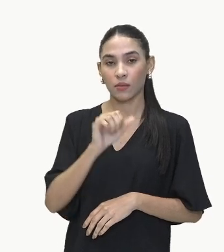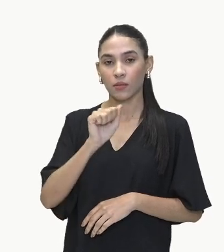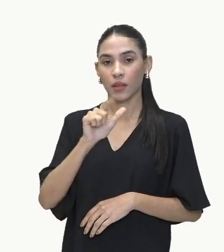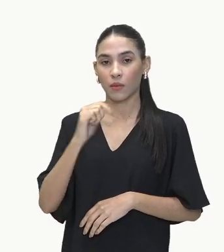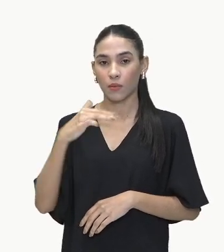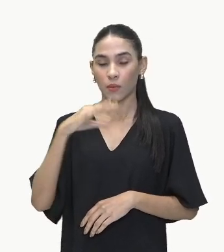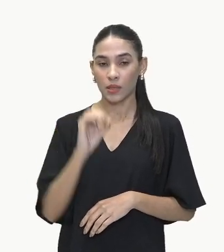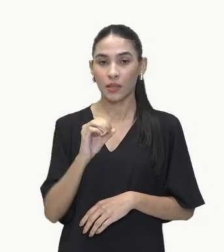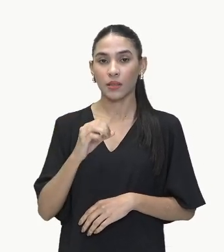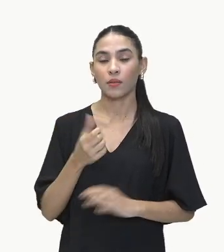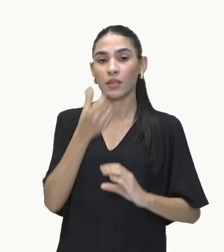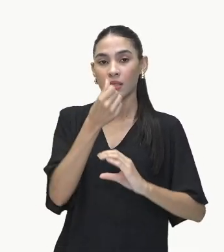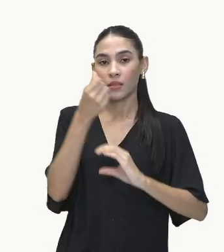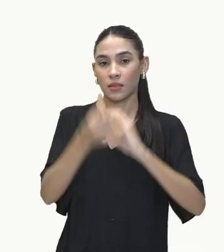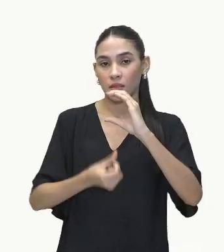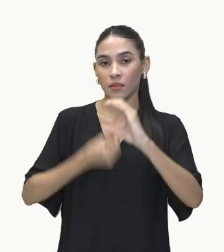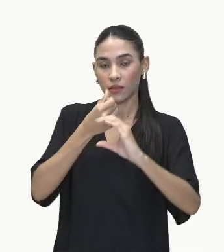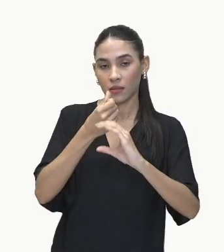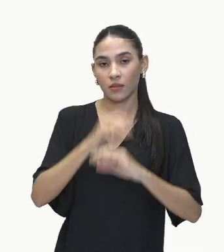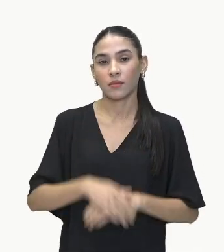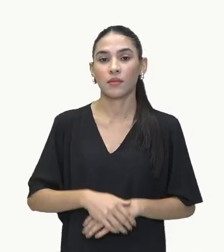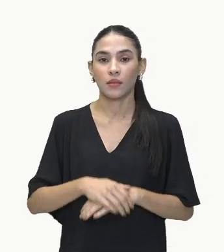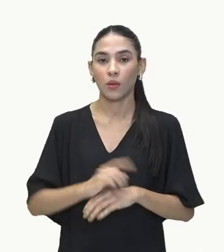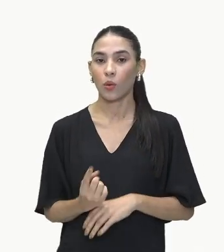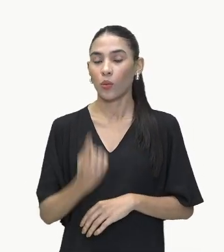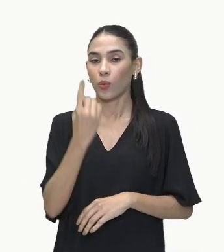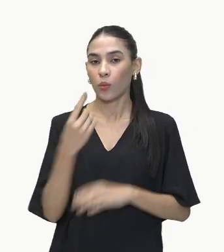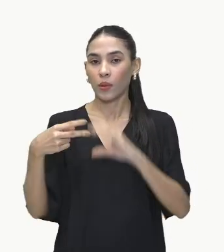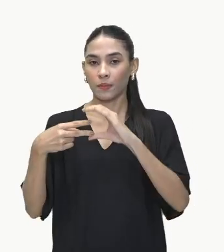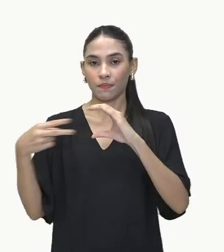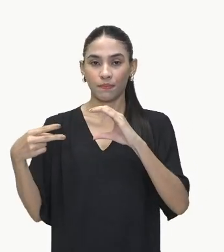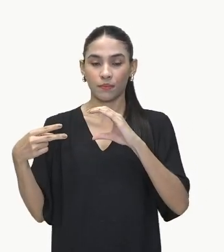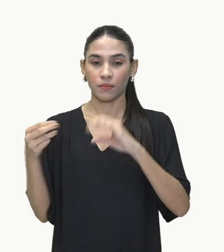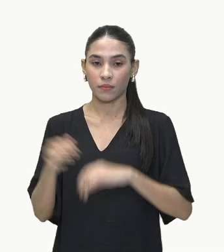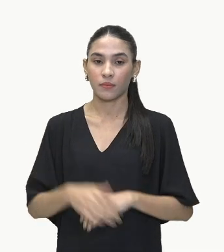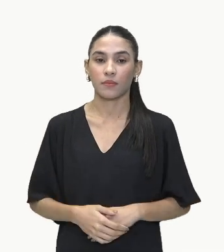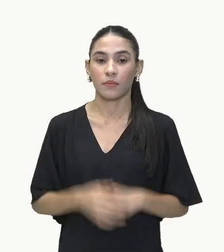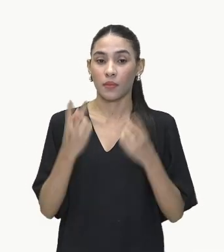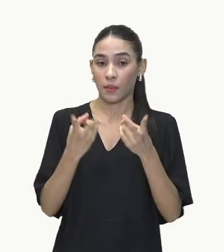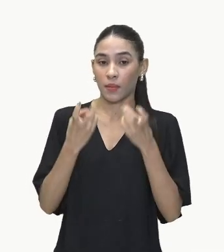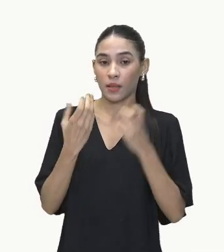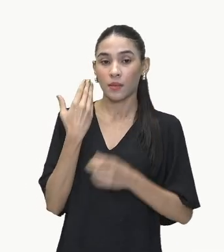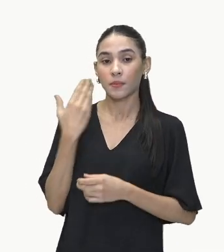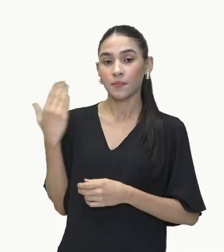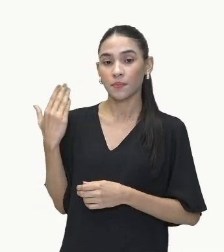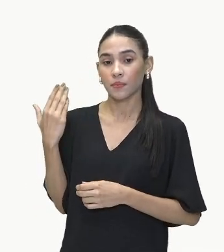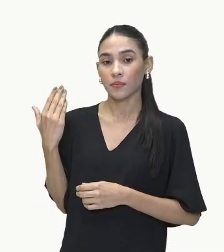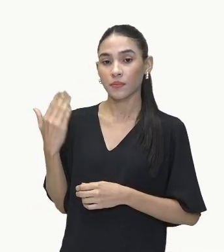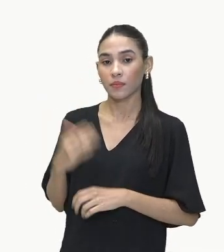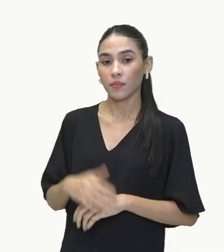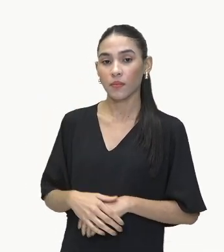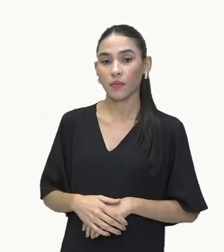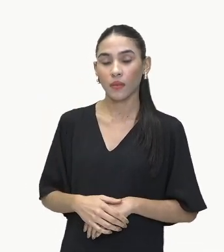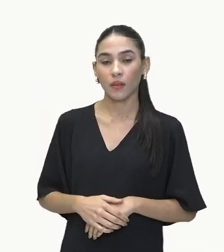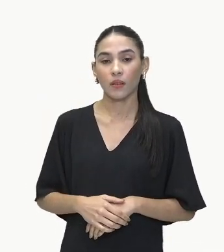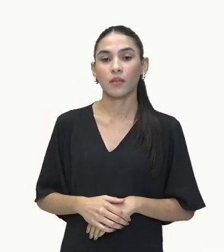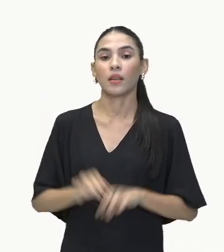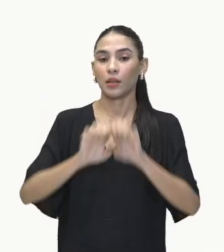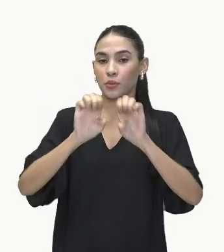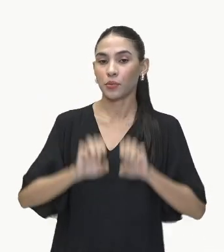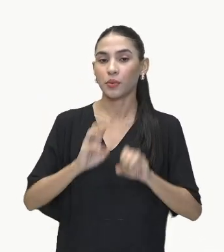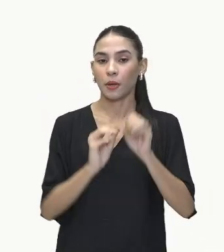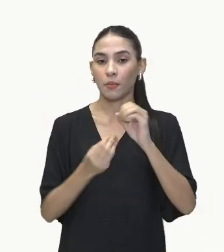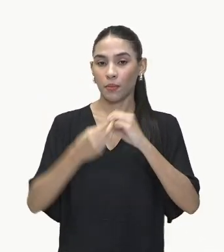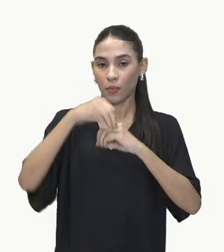que tem 6 carbonos e uma ligação dupla. Observe que eu coloquei aqui no ladinho a fórmula